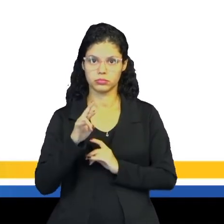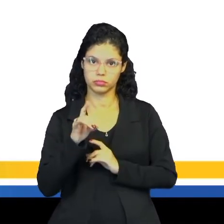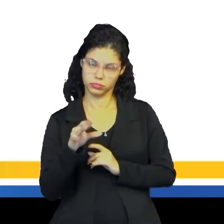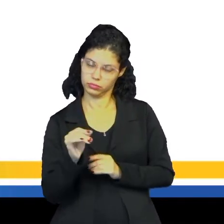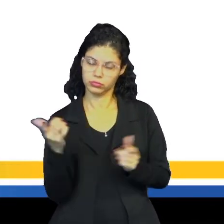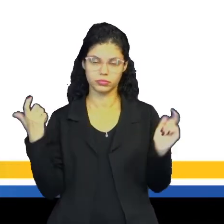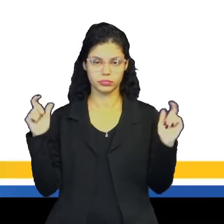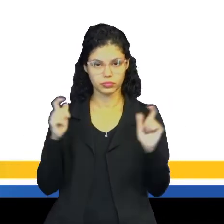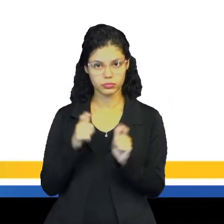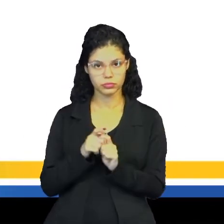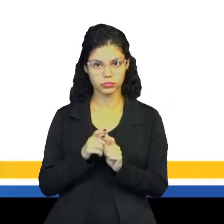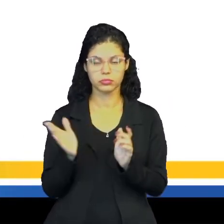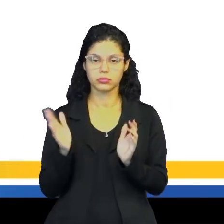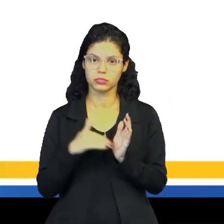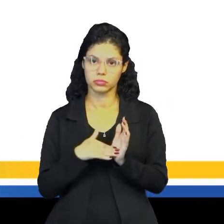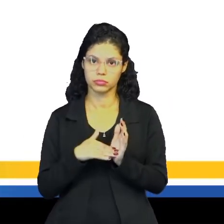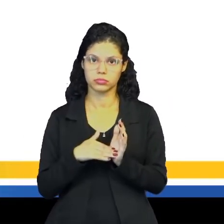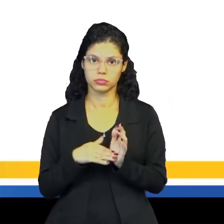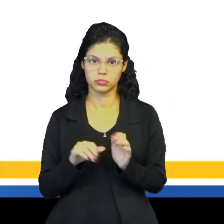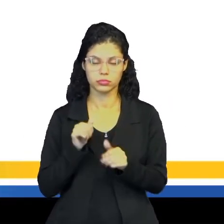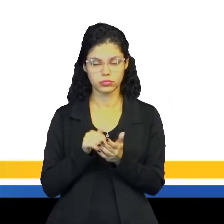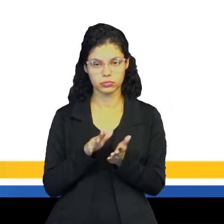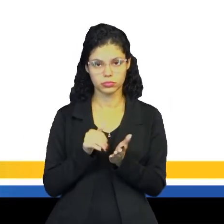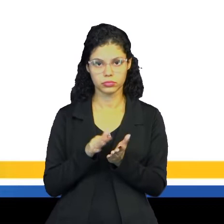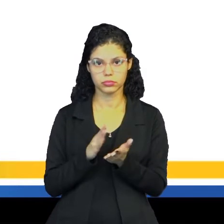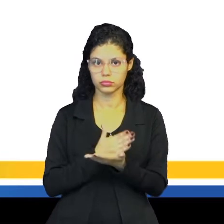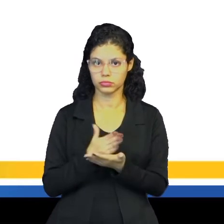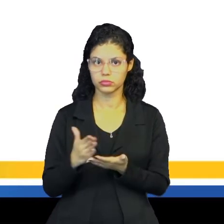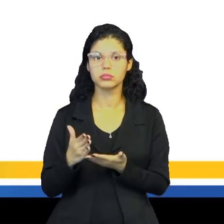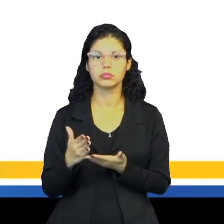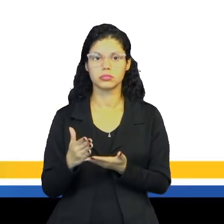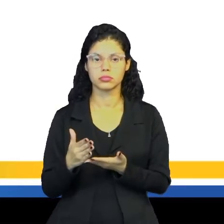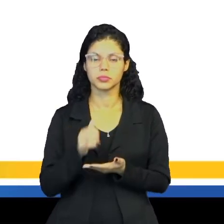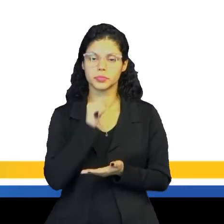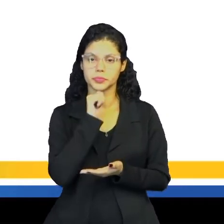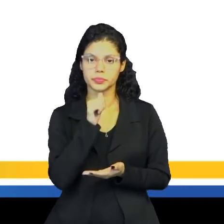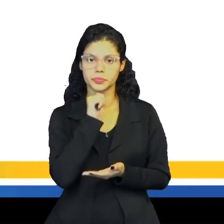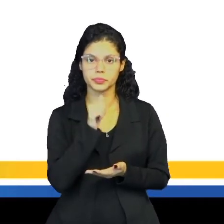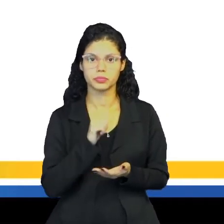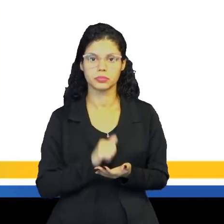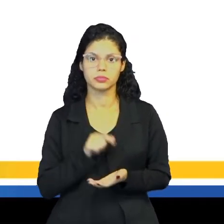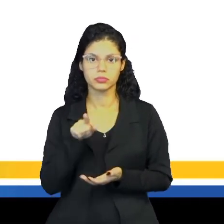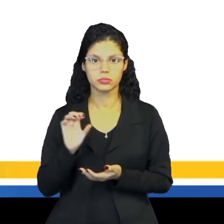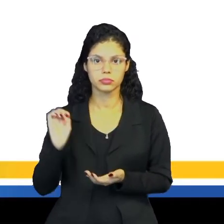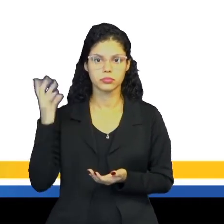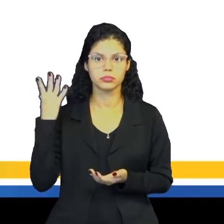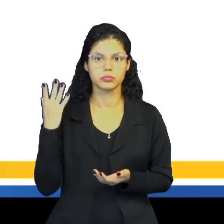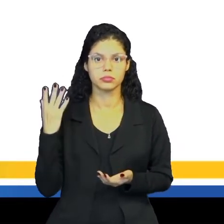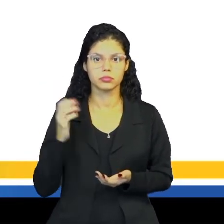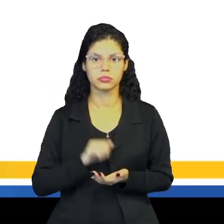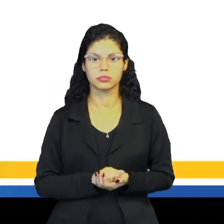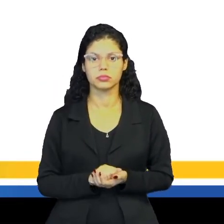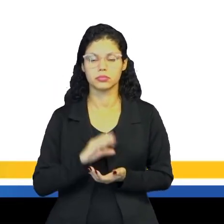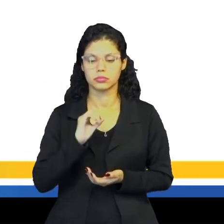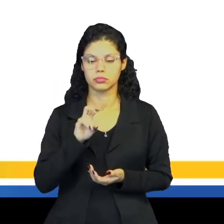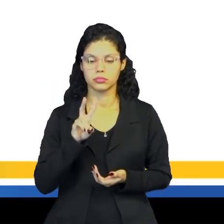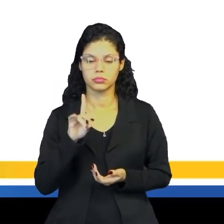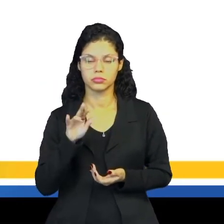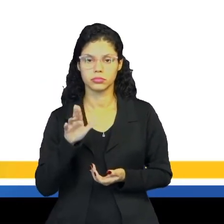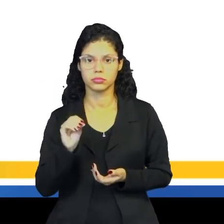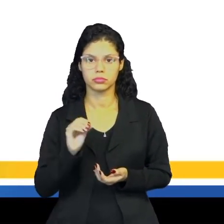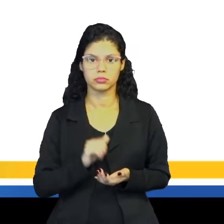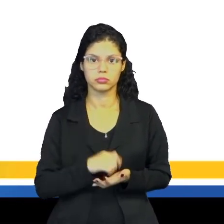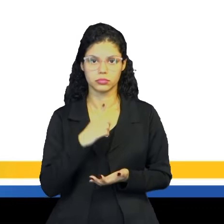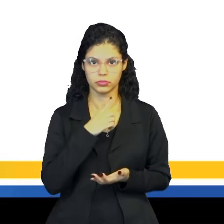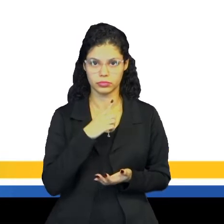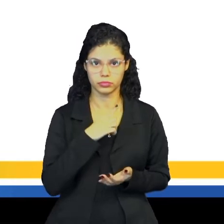vão diminuindo até que o endométrio seja eliminado, dando início, então, à menstruação. Então, nesse caso, caso o óvulo não seja fecundado e